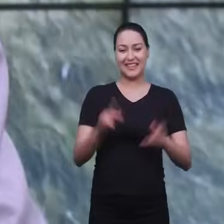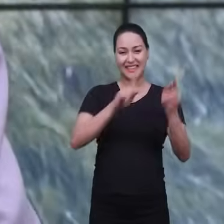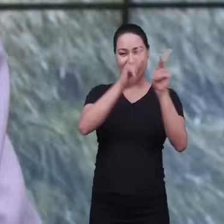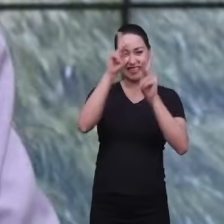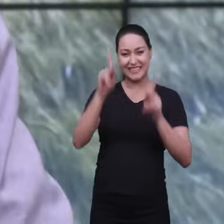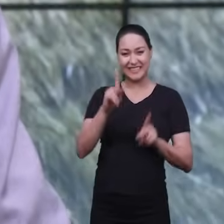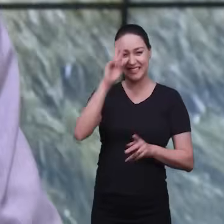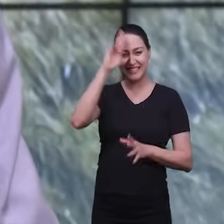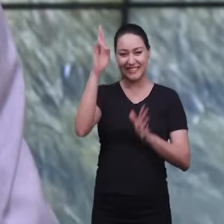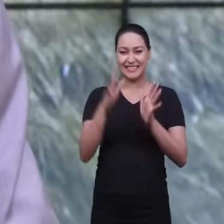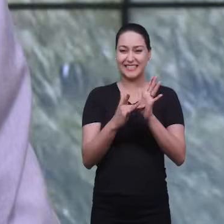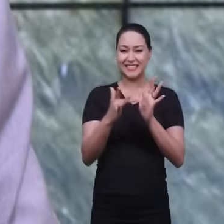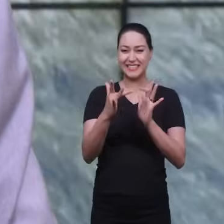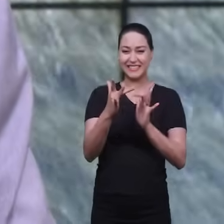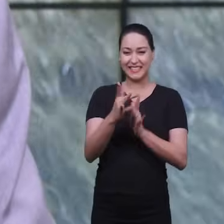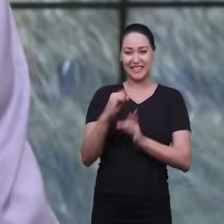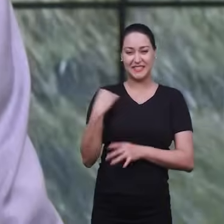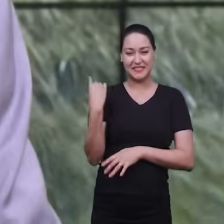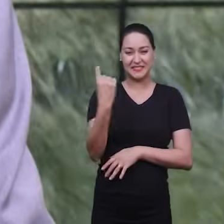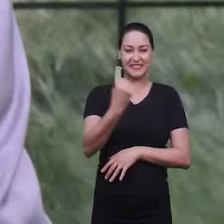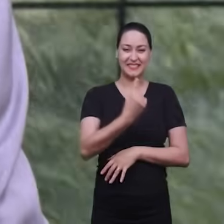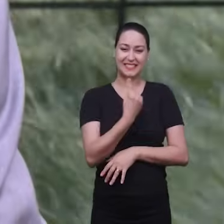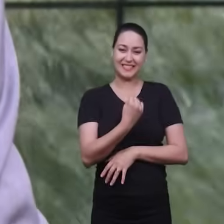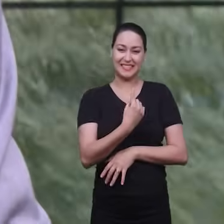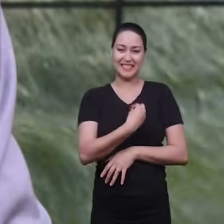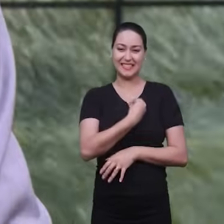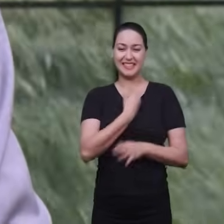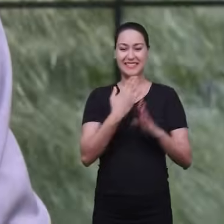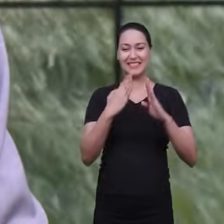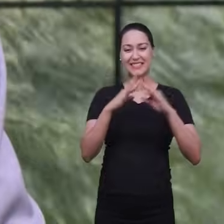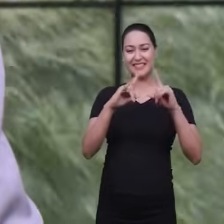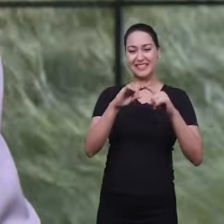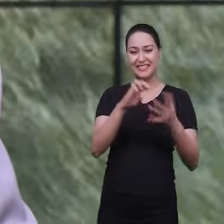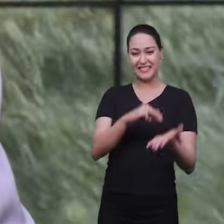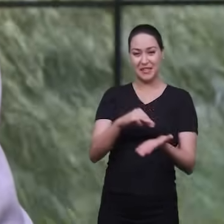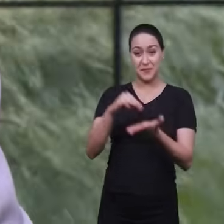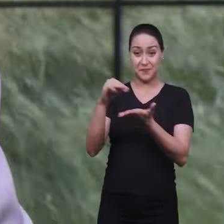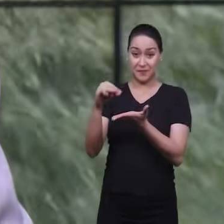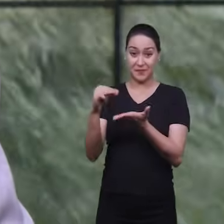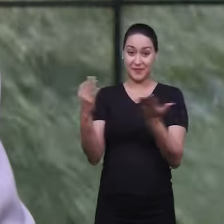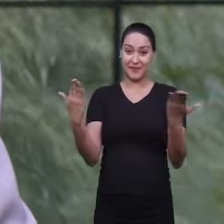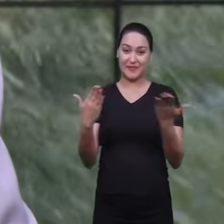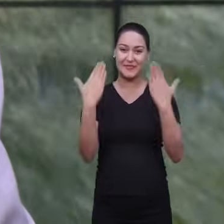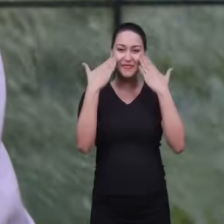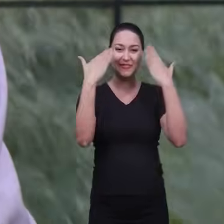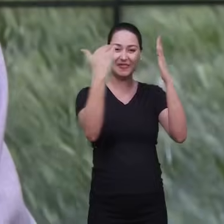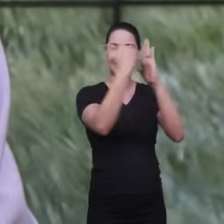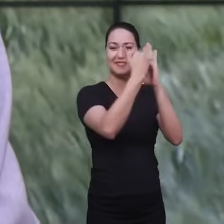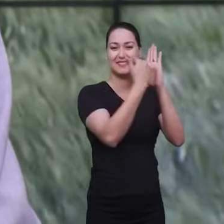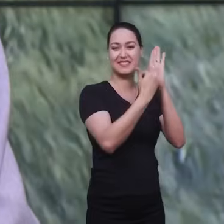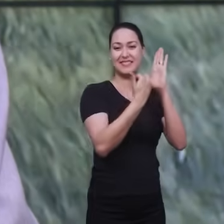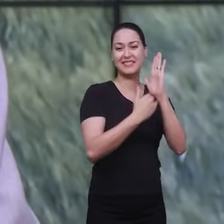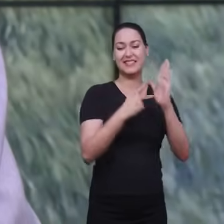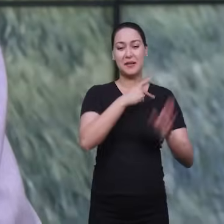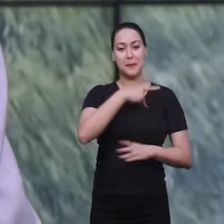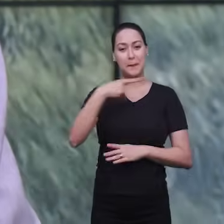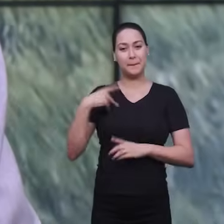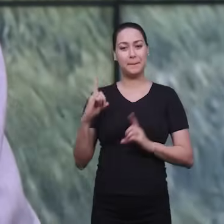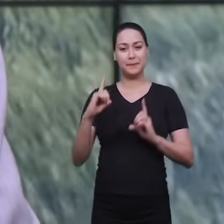a paz do Senhor Jesus nós somos a Igreja Cristã Maranata e esse é o programa de pastor para pastor